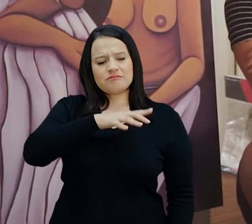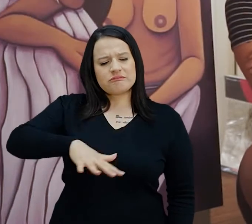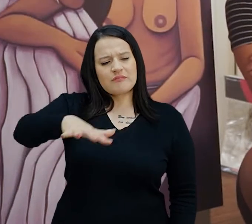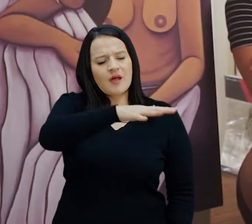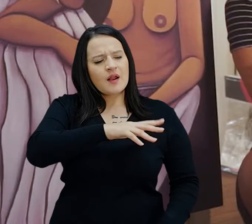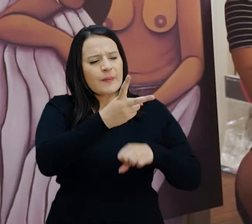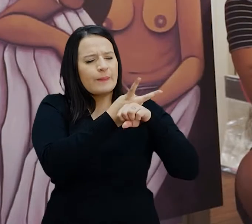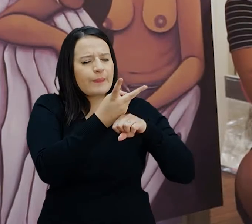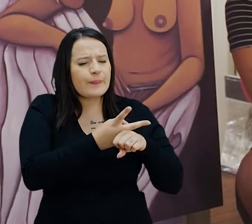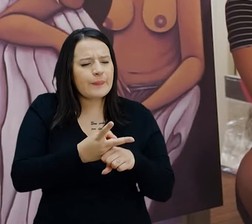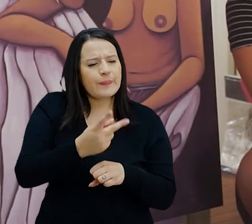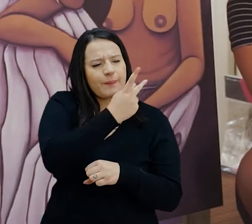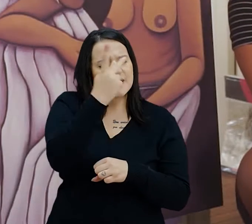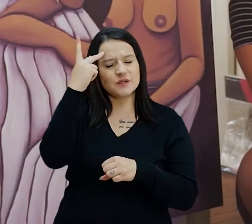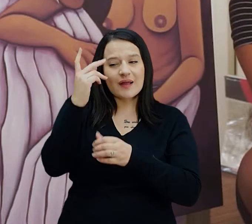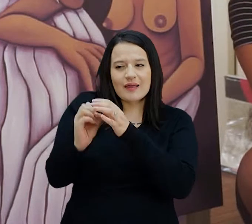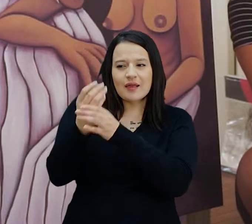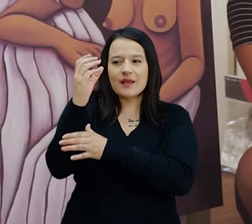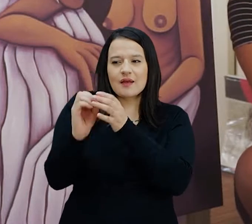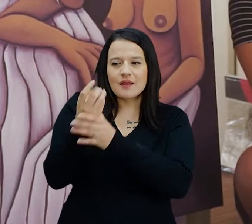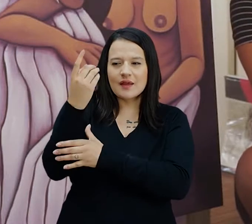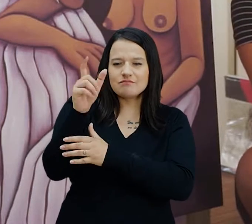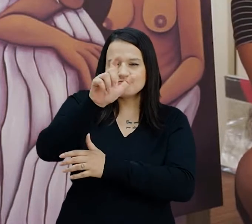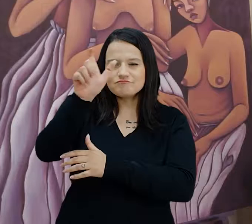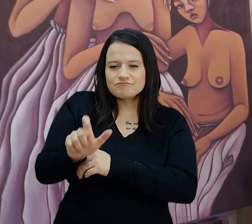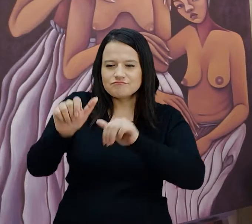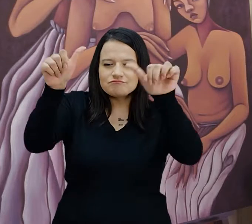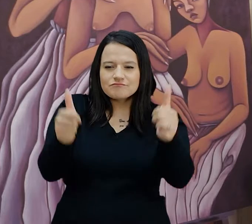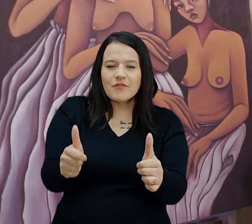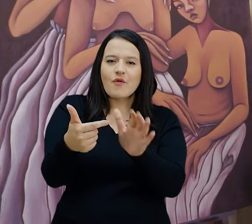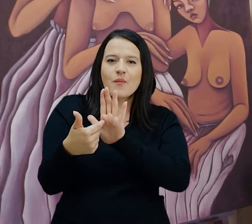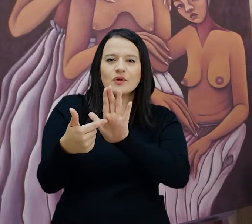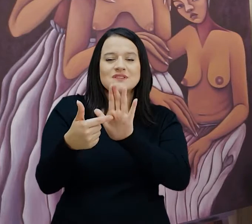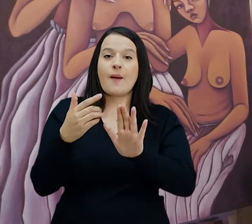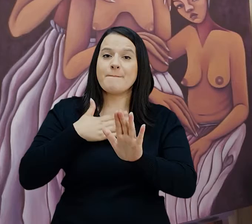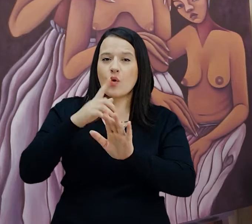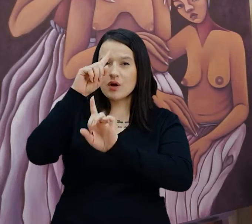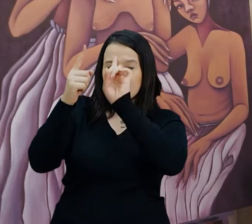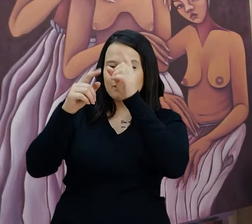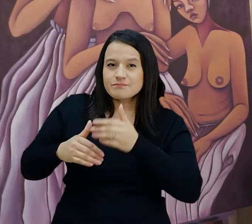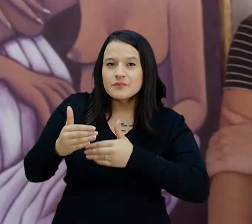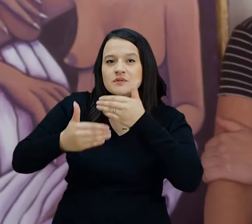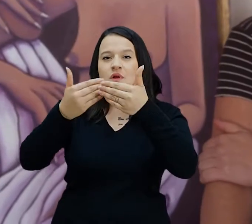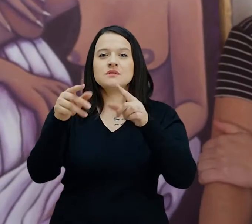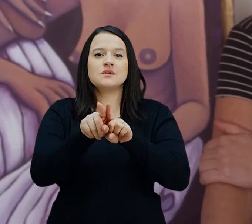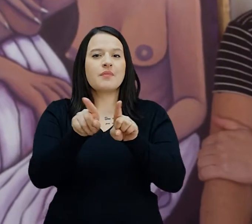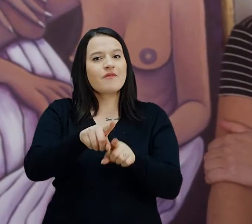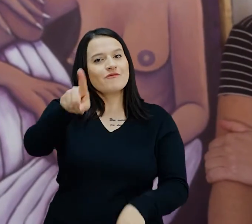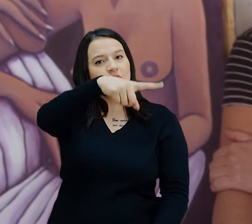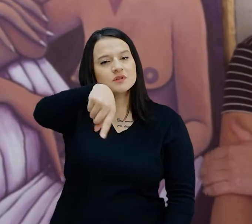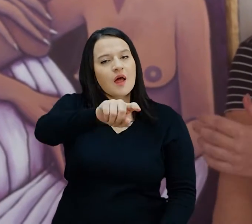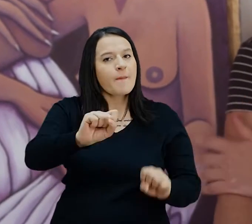minha experiência, que é desenvolver personagem, vou mostrar um pouco para vocês do meu processo